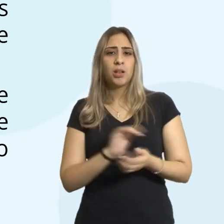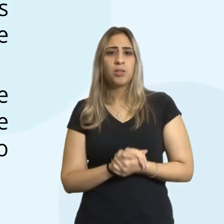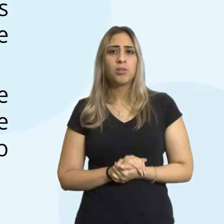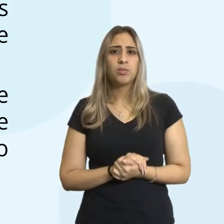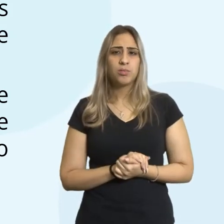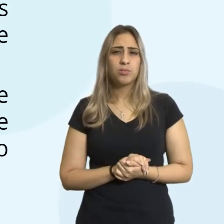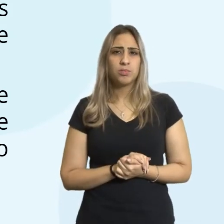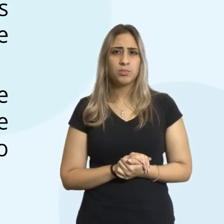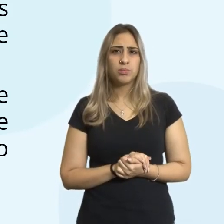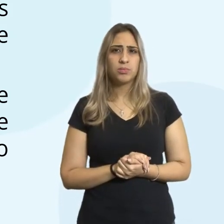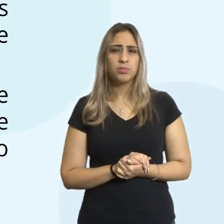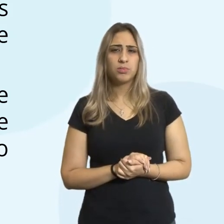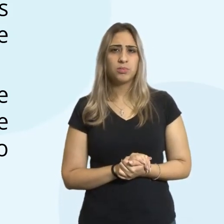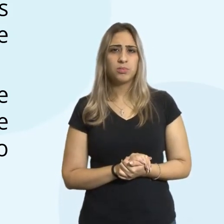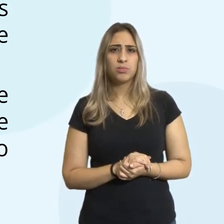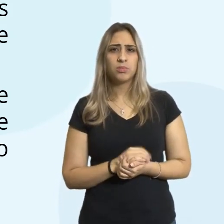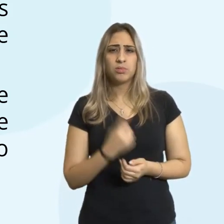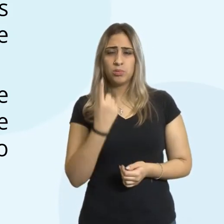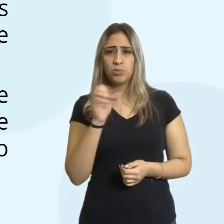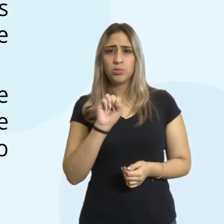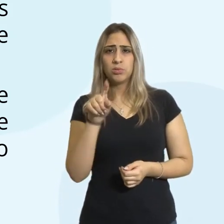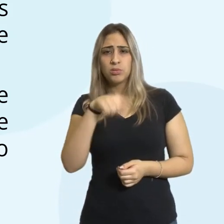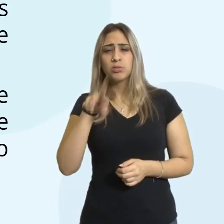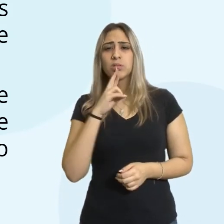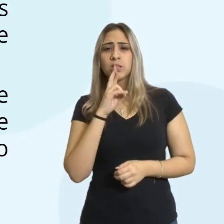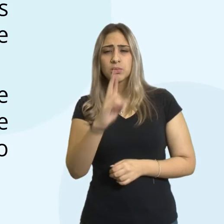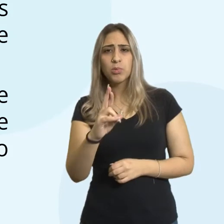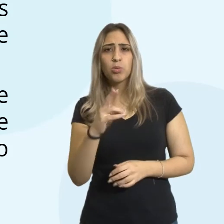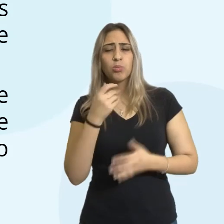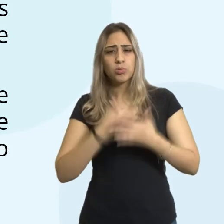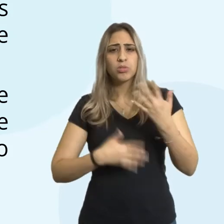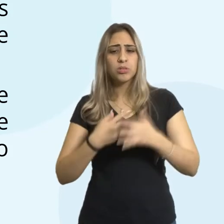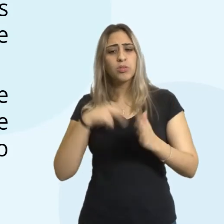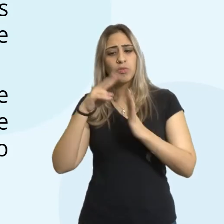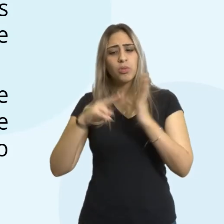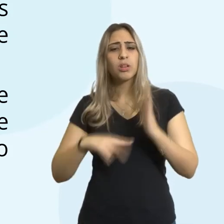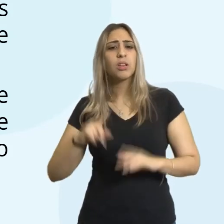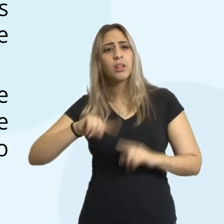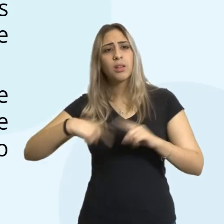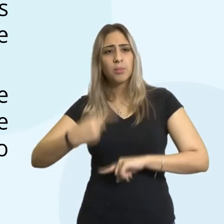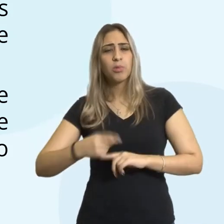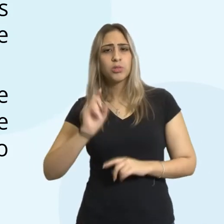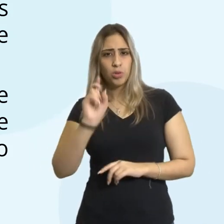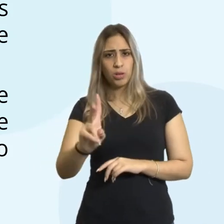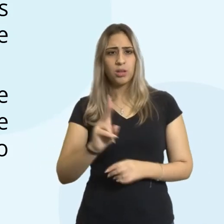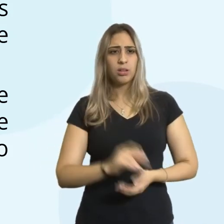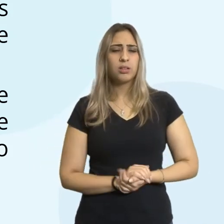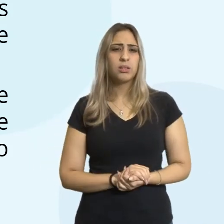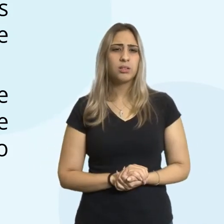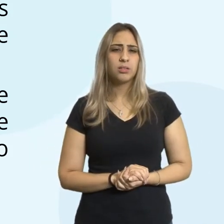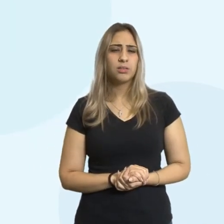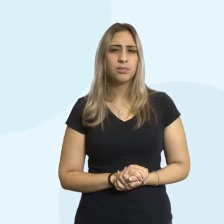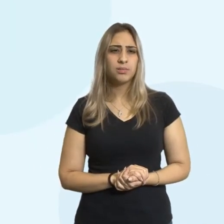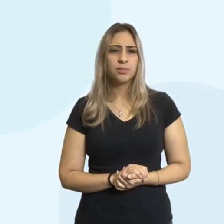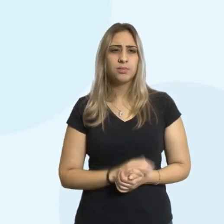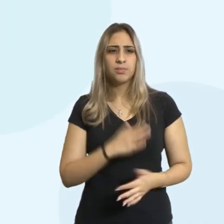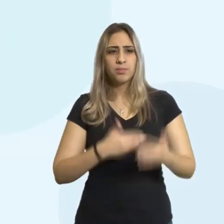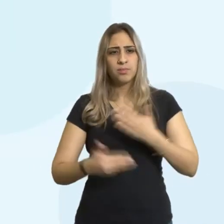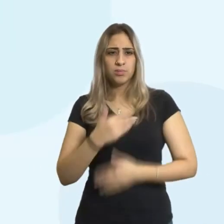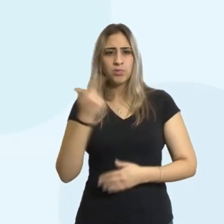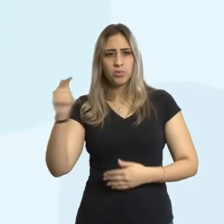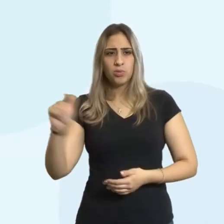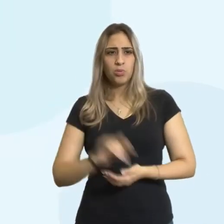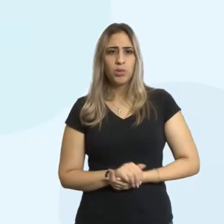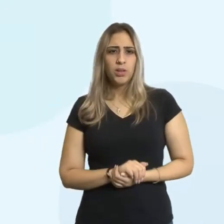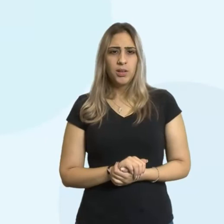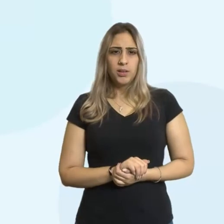Ah tá então vou deixar aí um segundo mas vocês respondam no chat que eu vou ler depois assim que acabar a formação passa o próximo slide